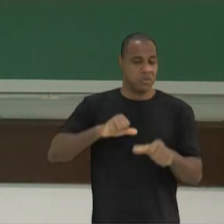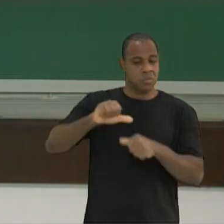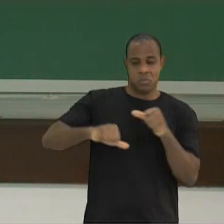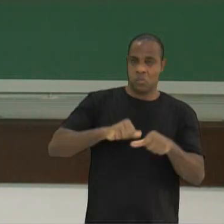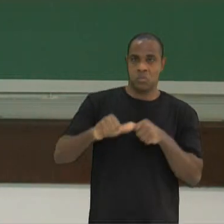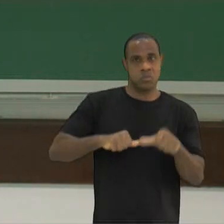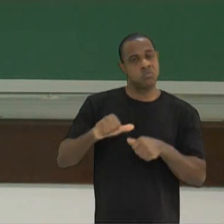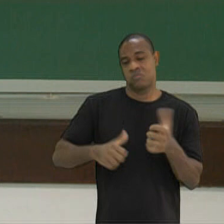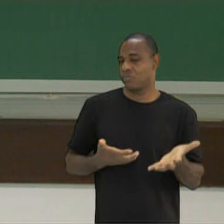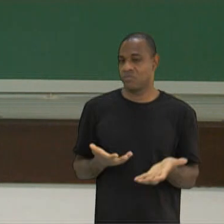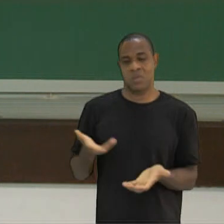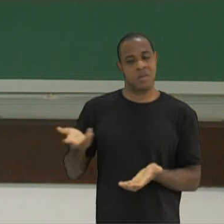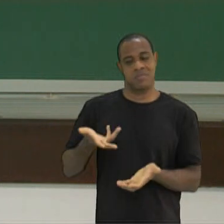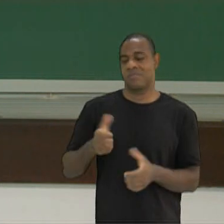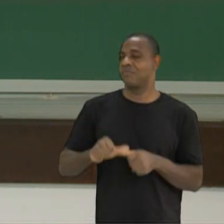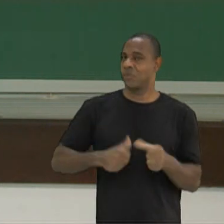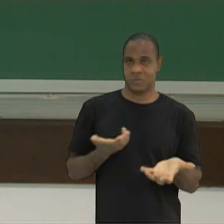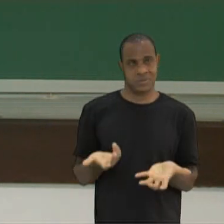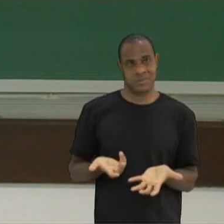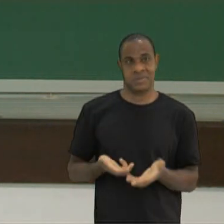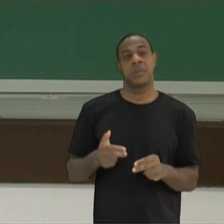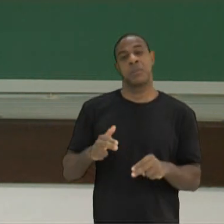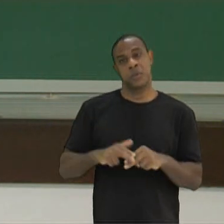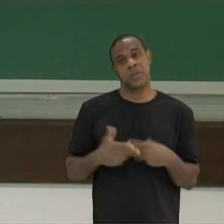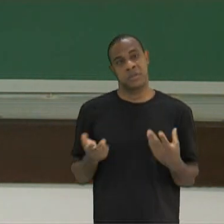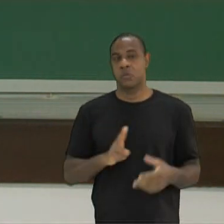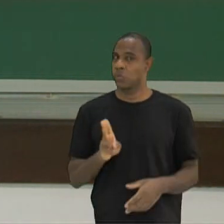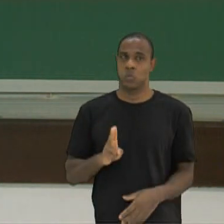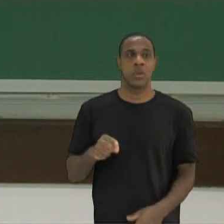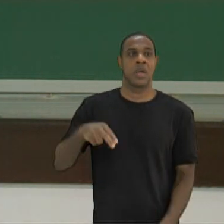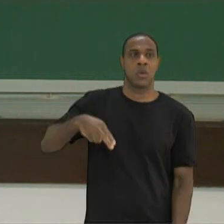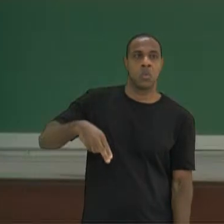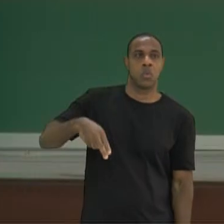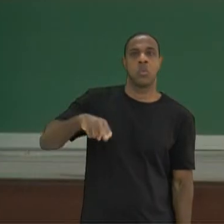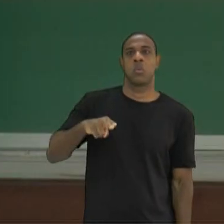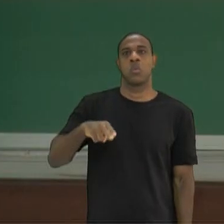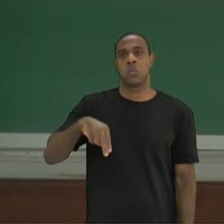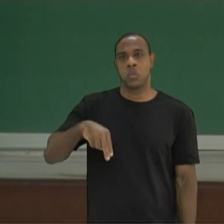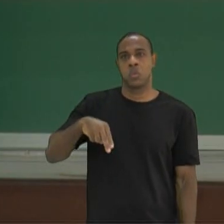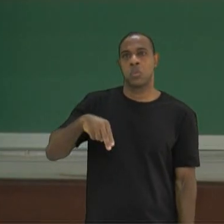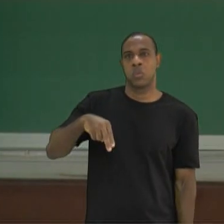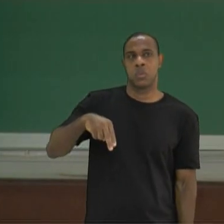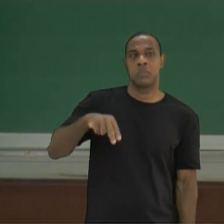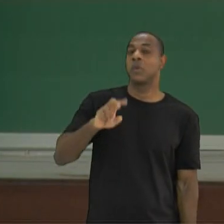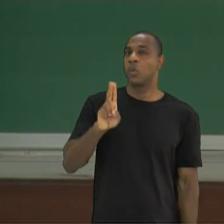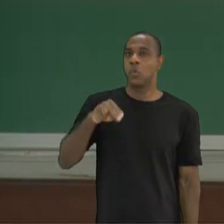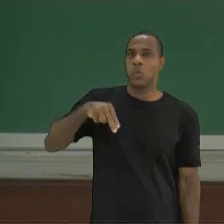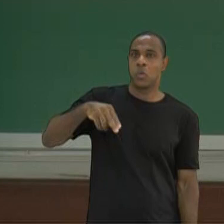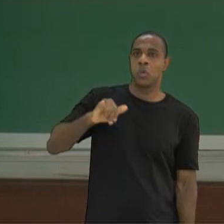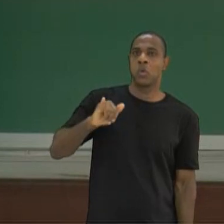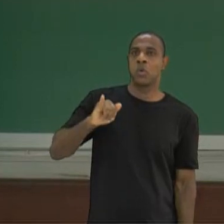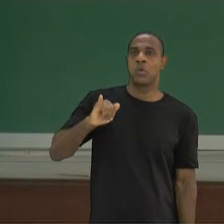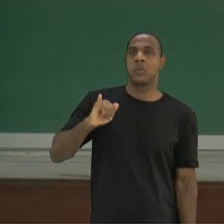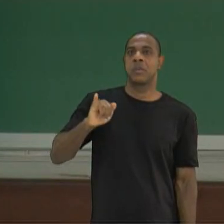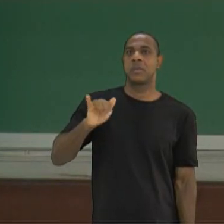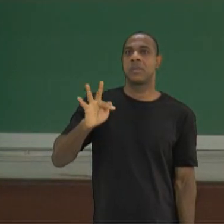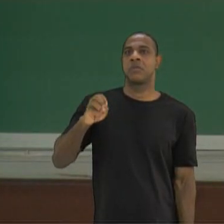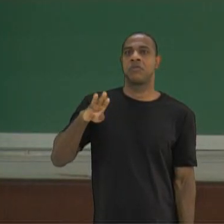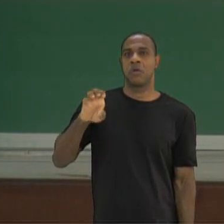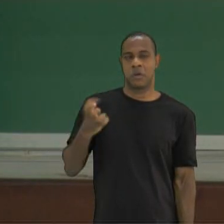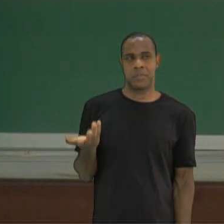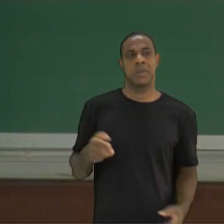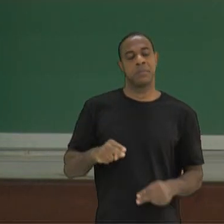faz com que eles não sejam classificados como uniformes, tá? E também aprendemos nessa aula, conhecemos a fórmula